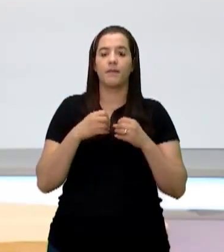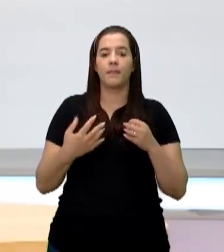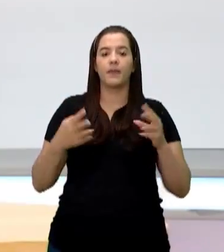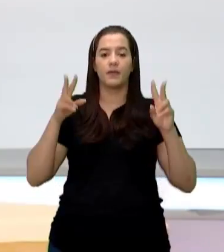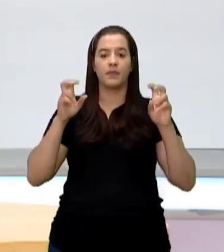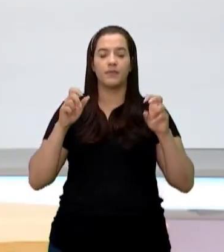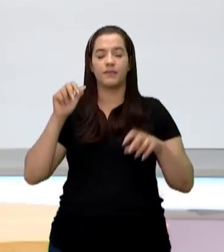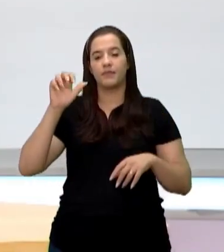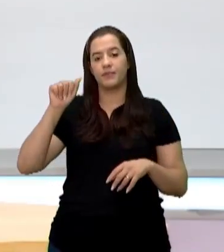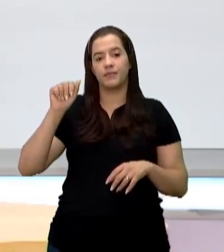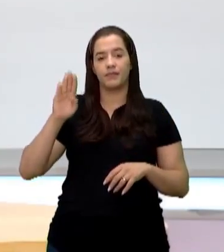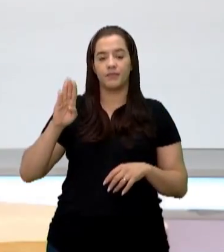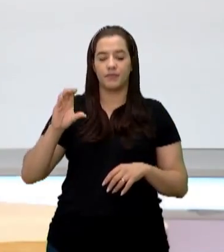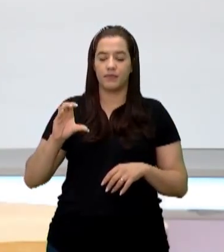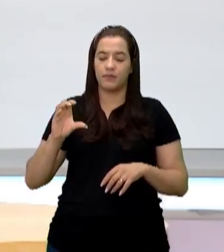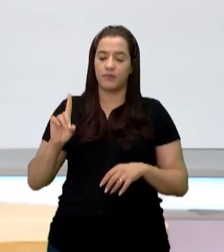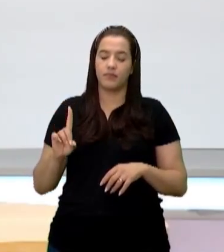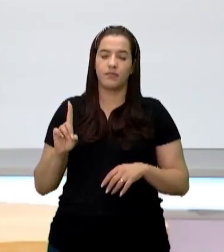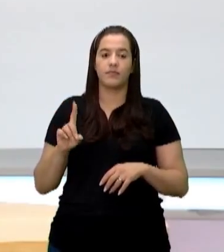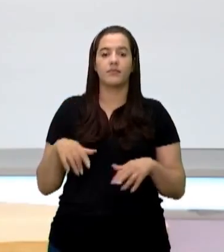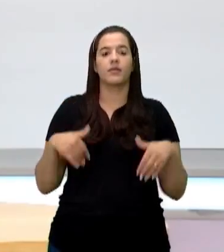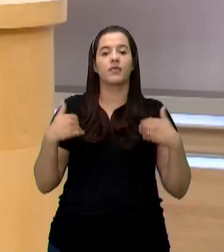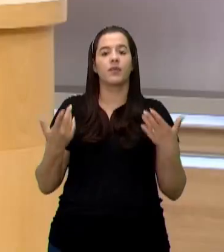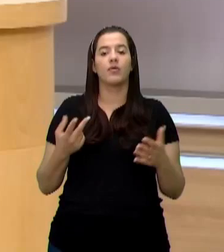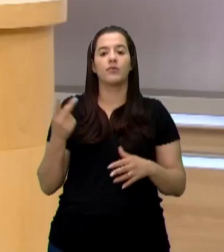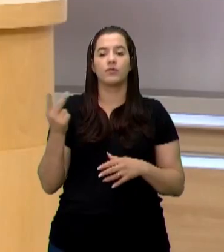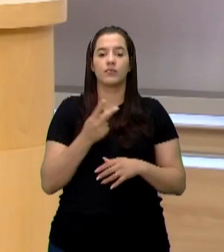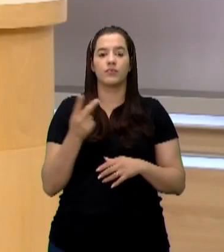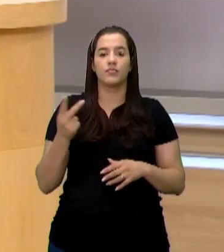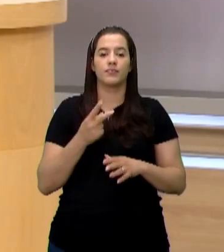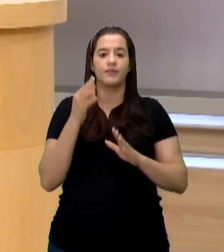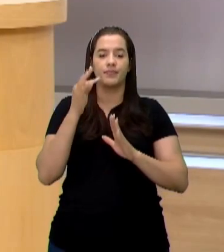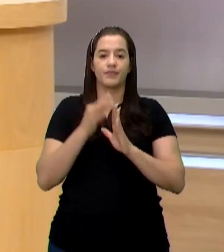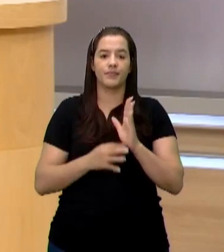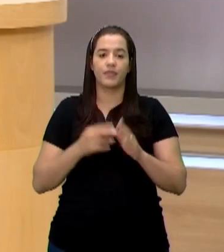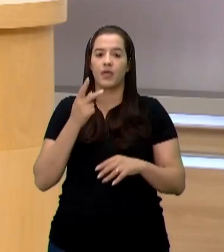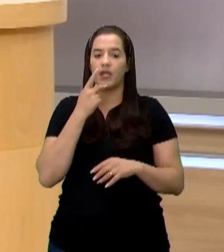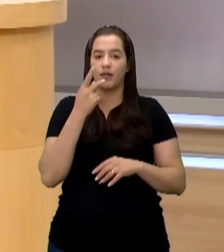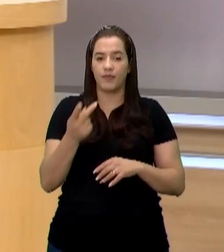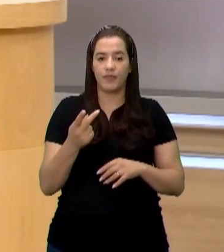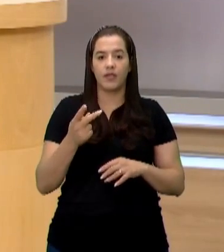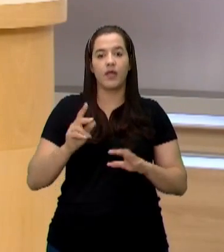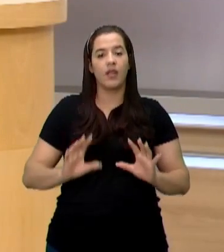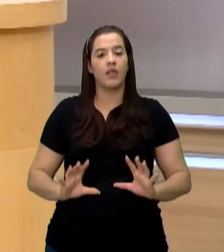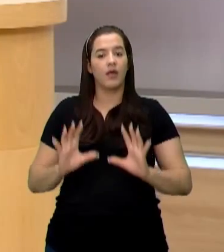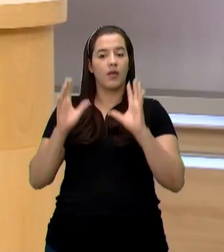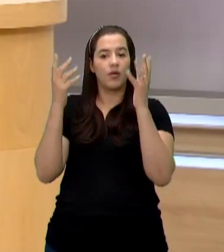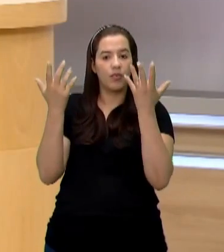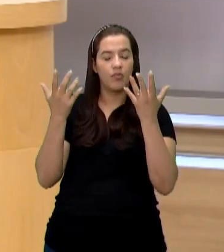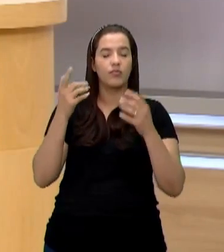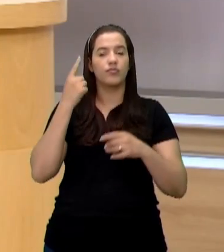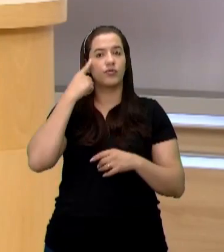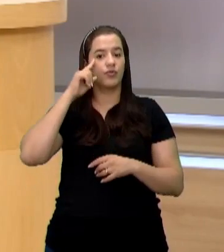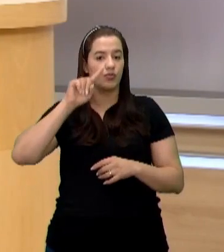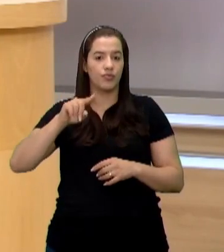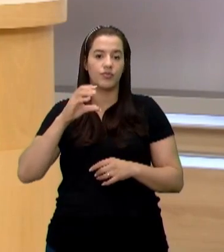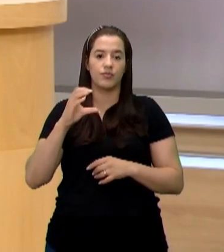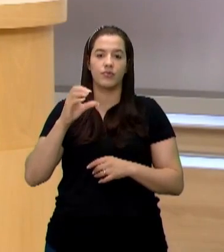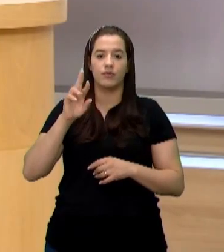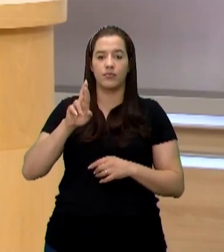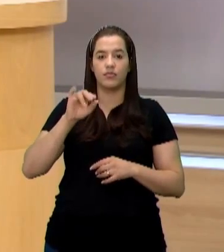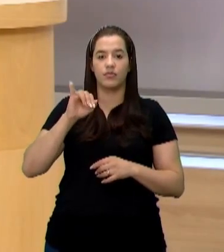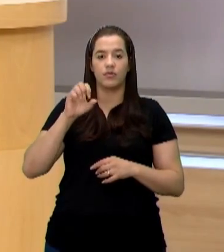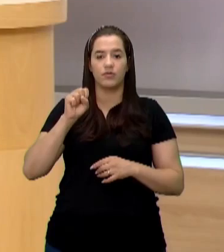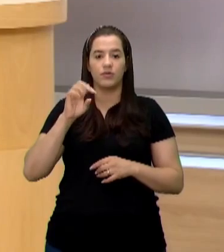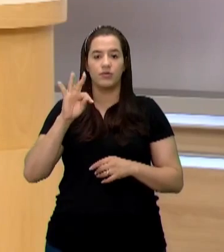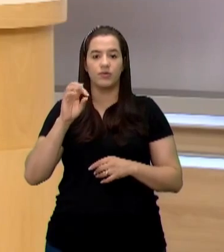às alternativas. Os dois textos falam da comemoração do dia de Cristóvão